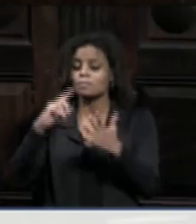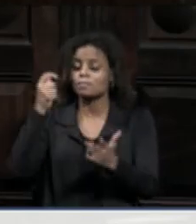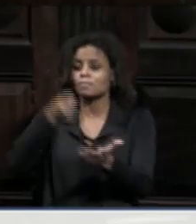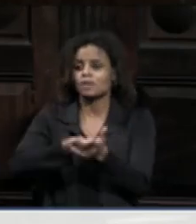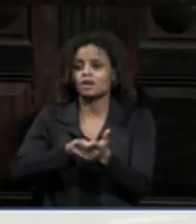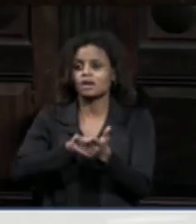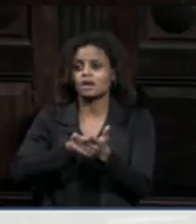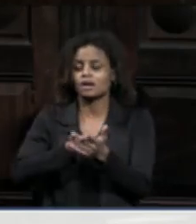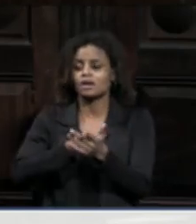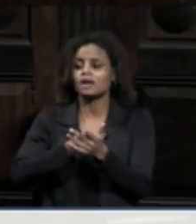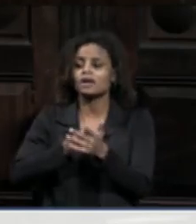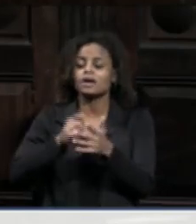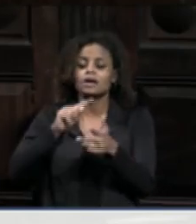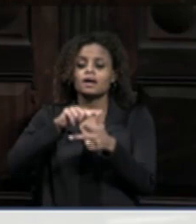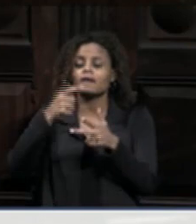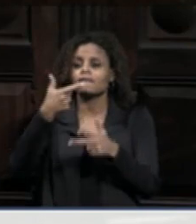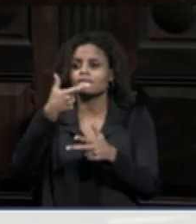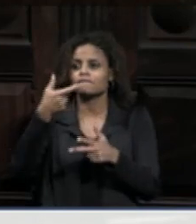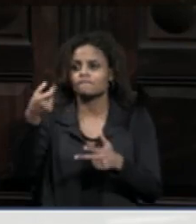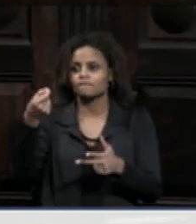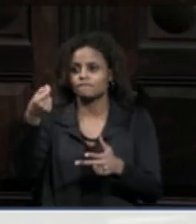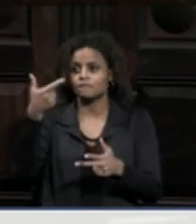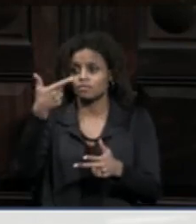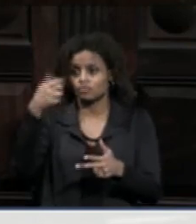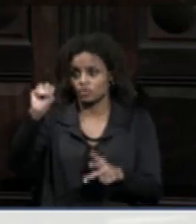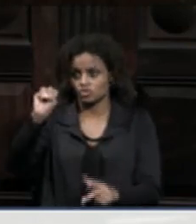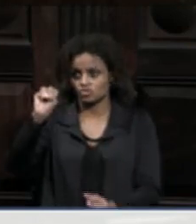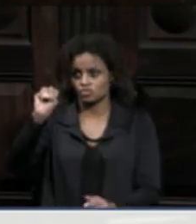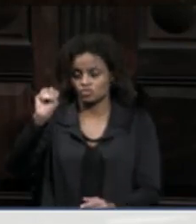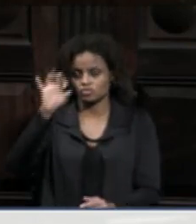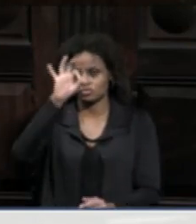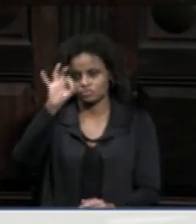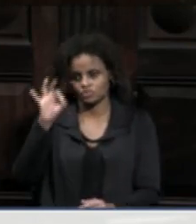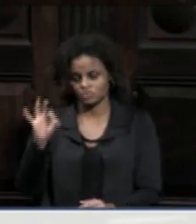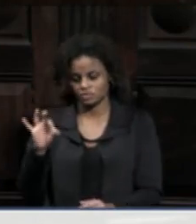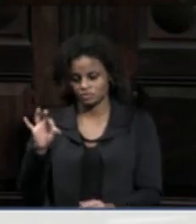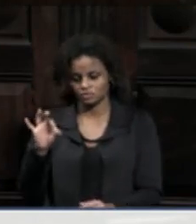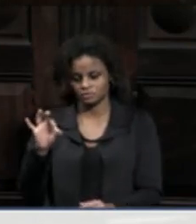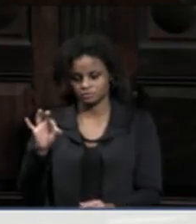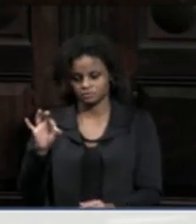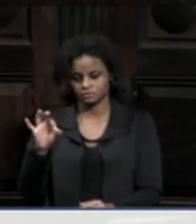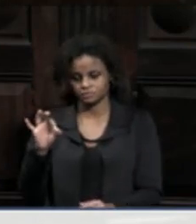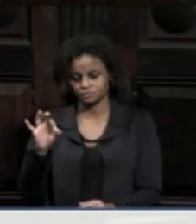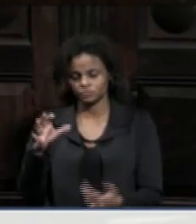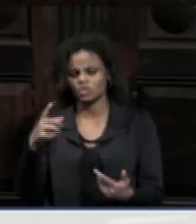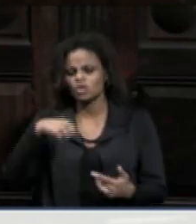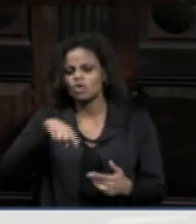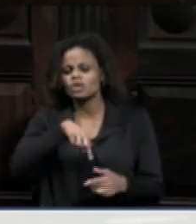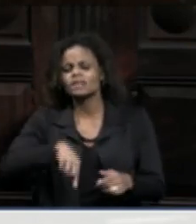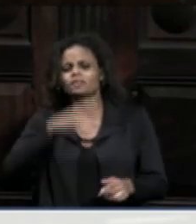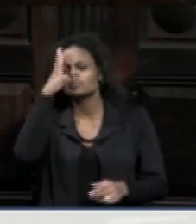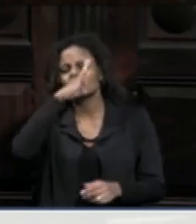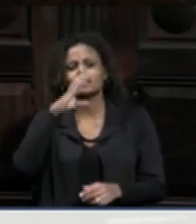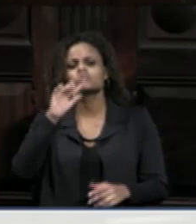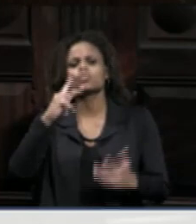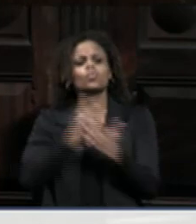seriam de 28%. Nós teríamos no Brasil a